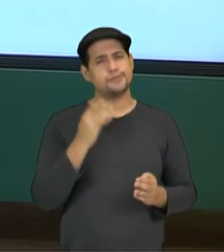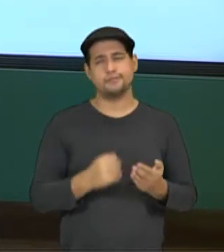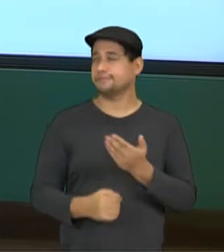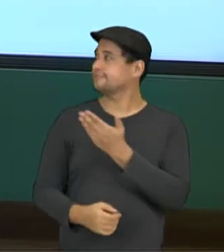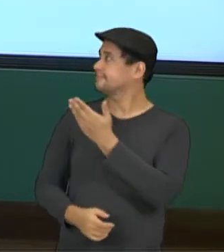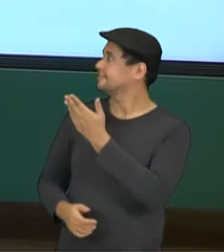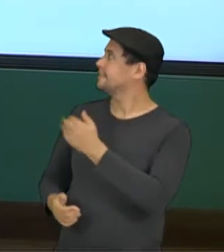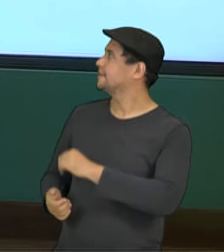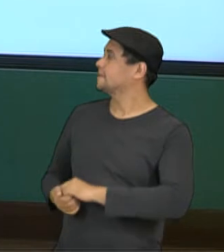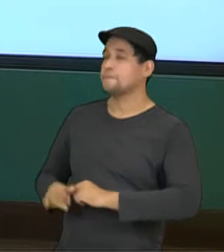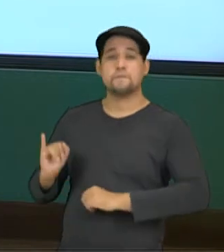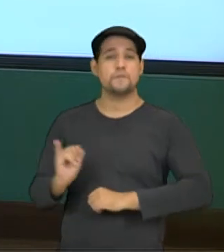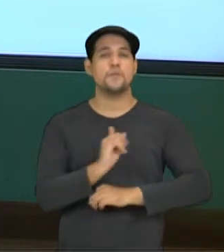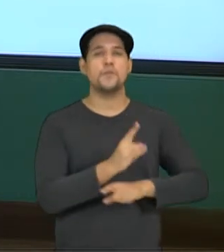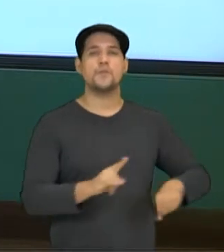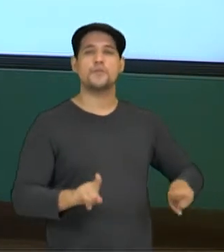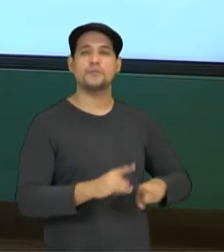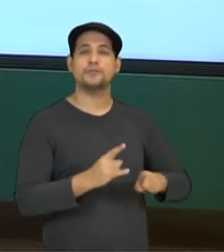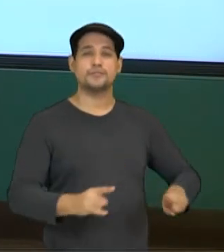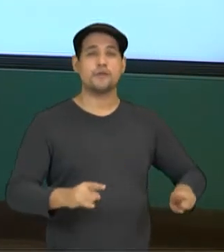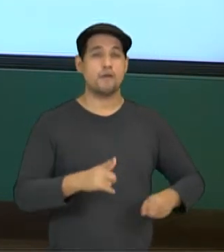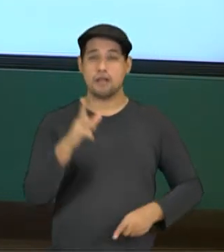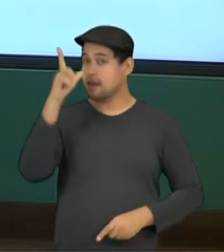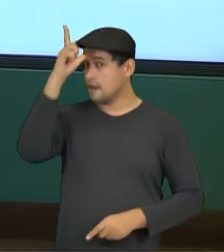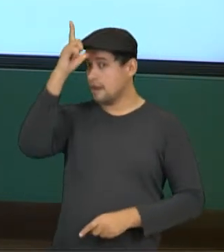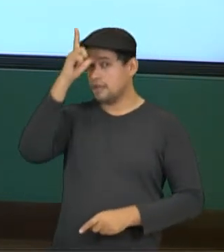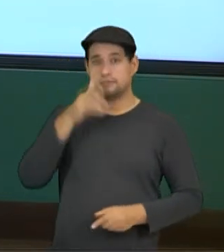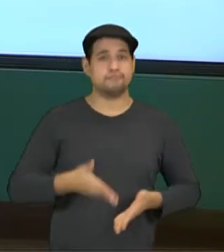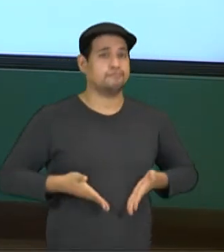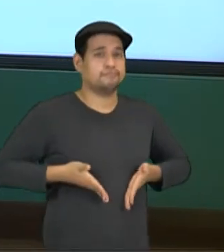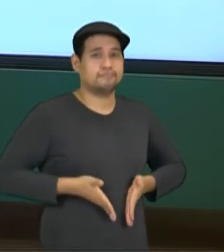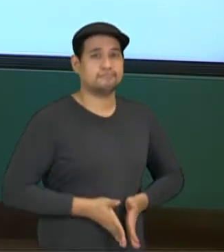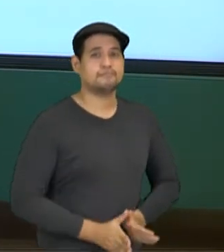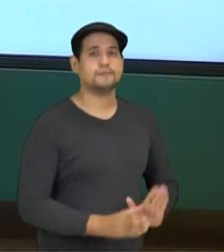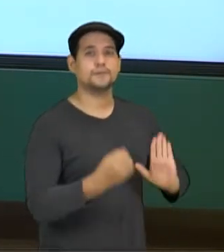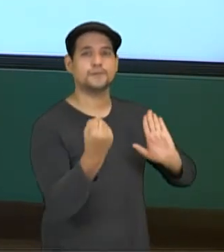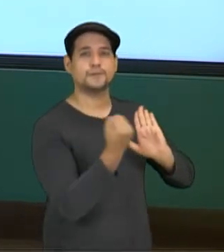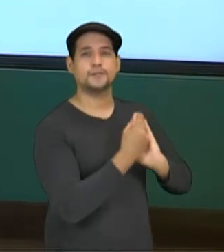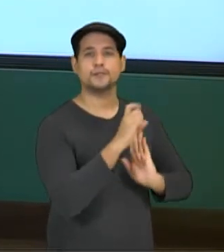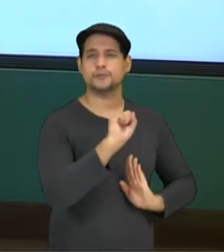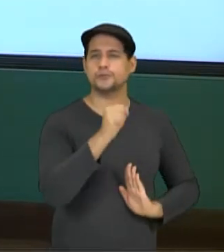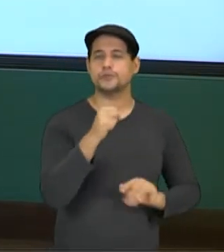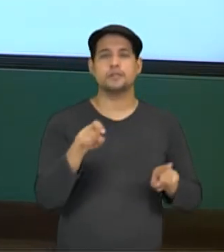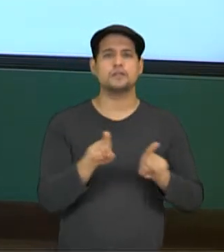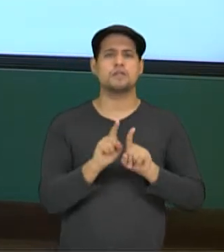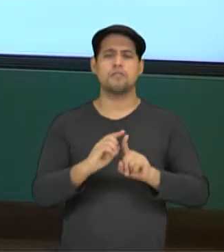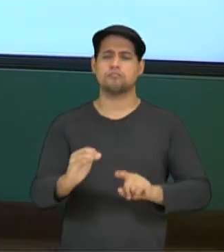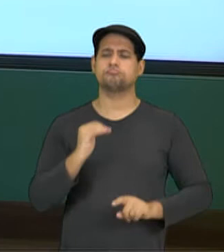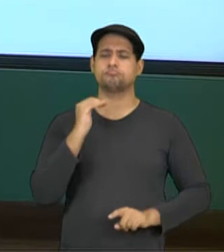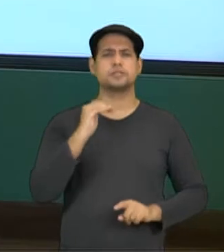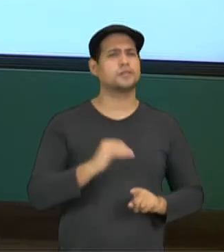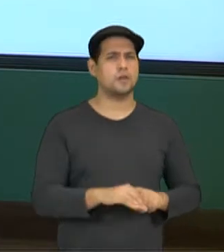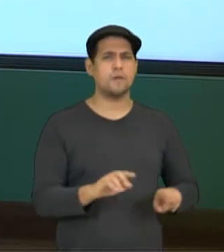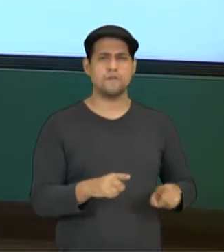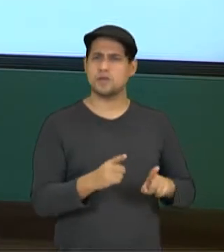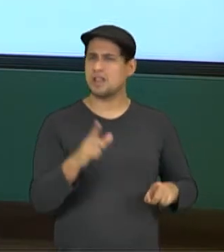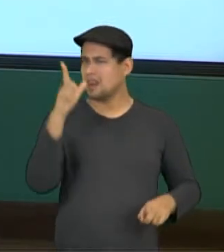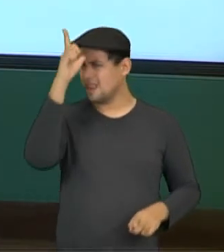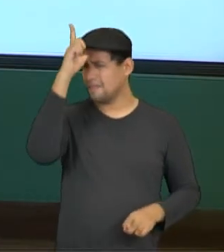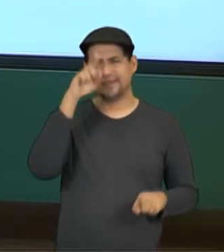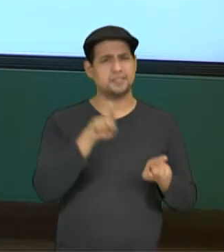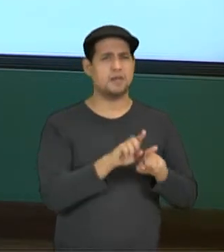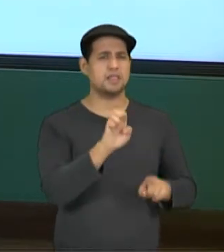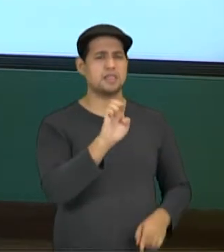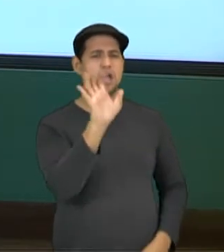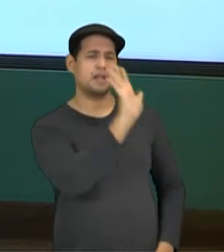importante músico alemão nascido no século XVIII, considerado um dos pilares da música ocidental, não só da Alemanha como da Europa, mas